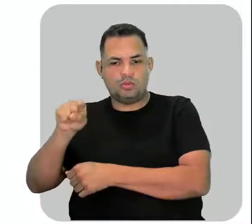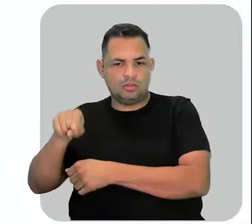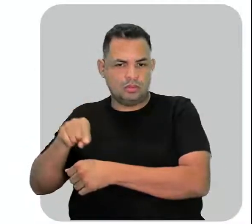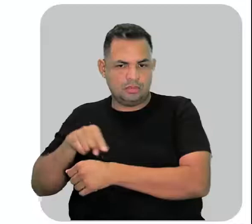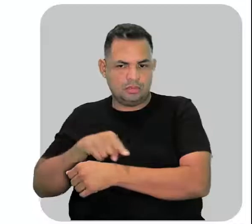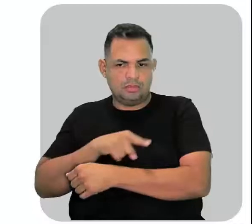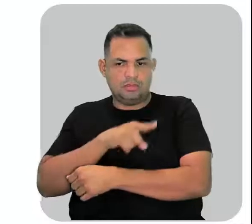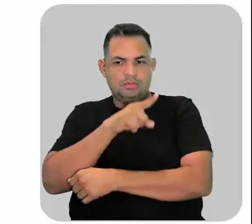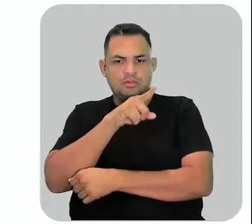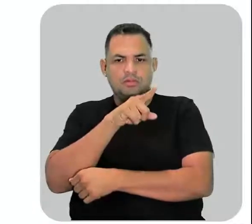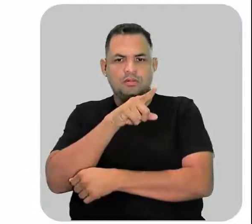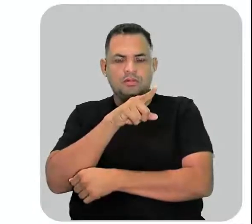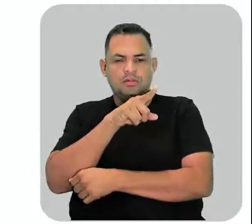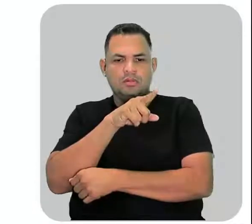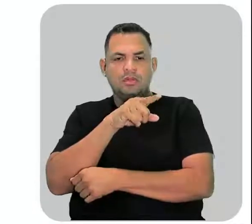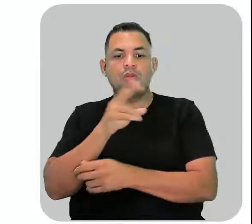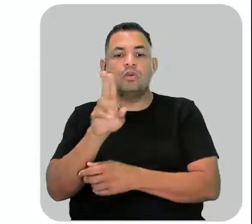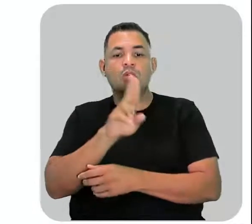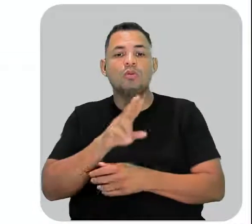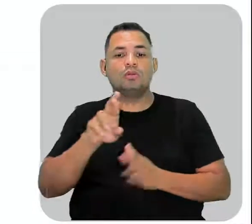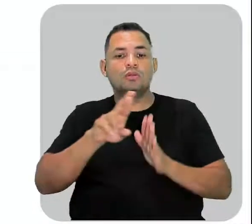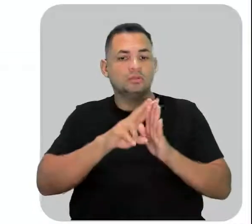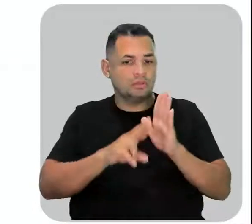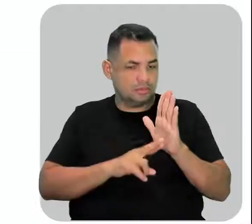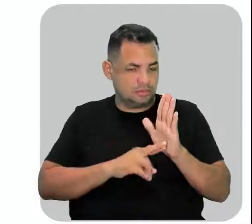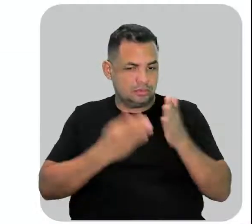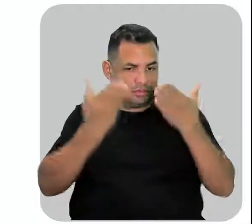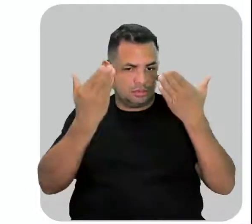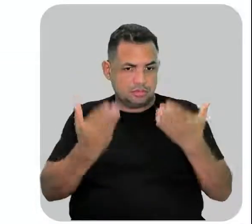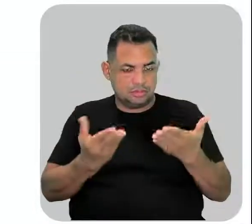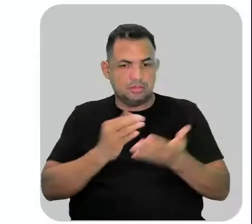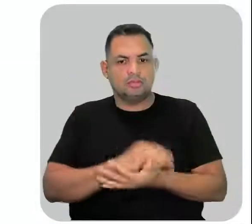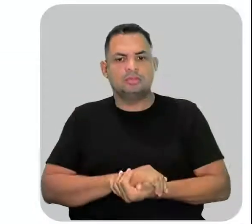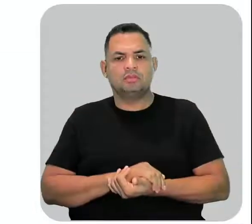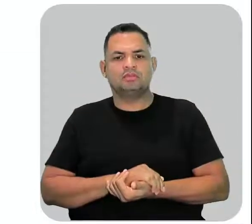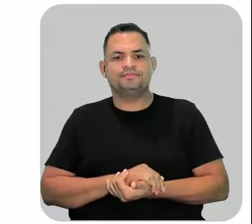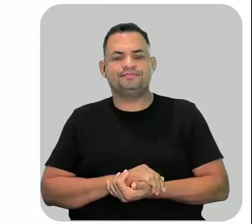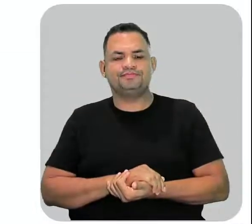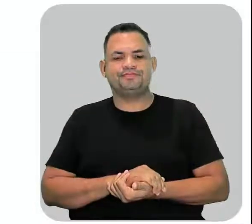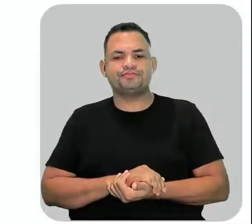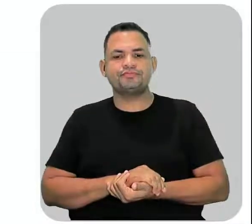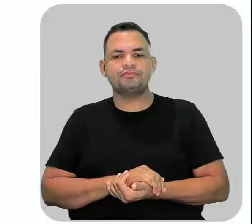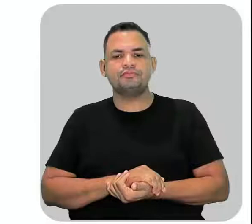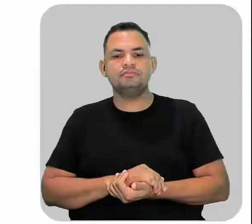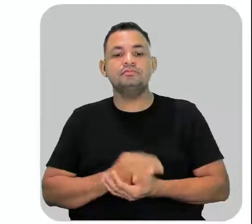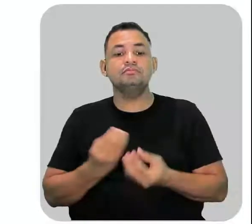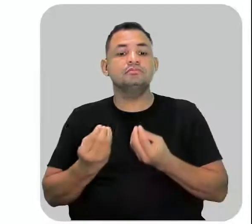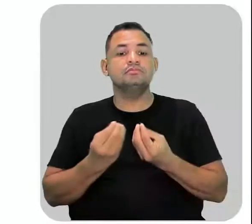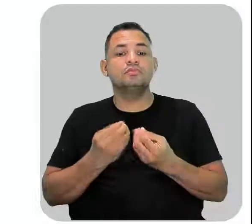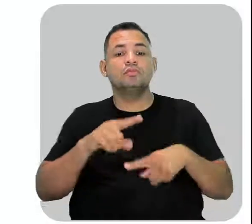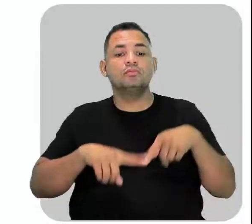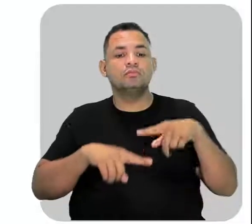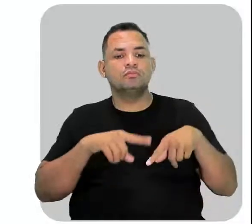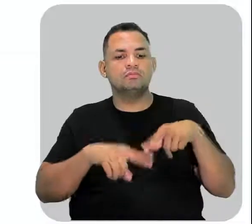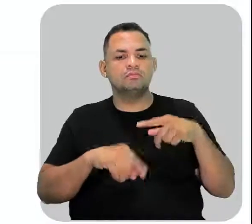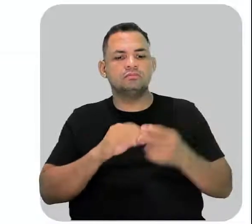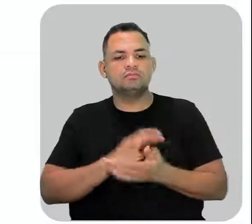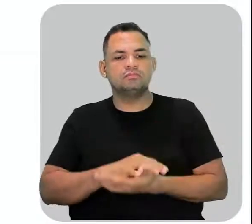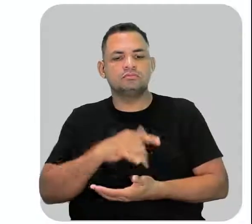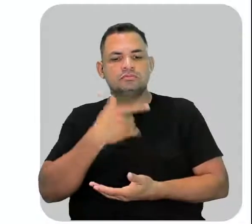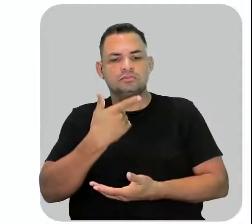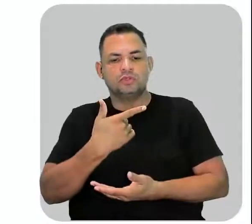menos hidrogênio, de acordo com a regrinha de Markov-Nikov. E aí vai ficar como o produto?